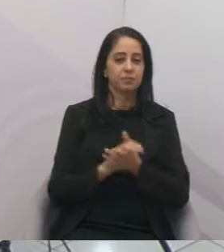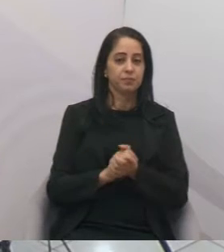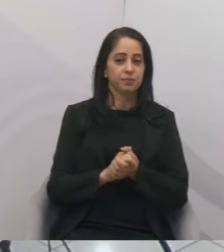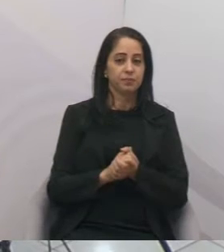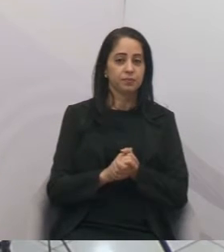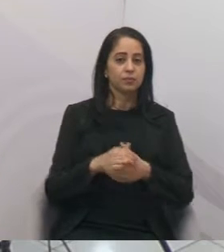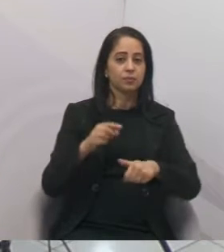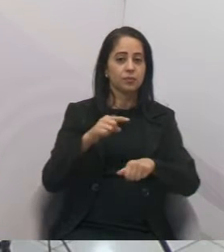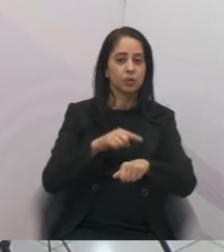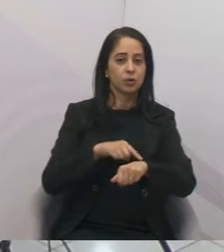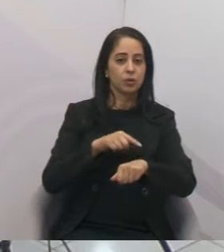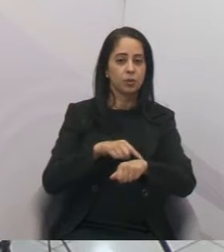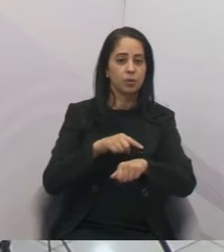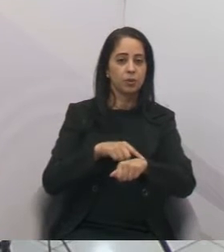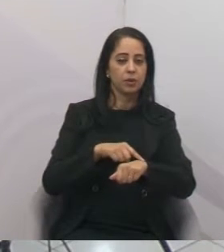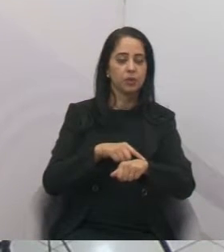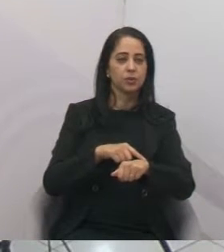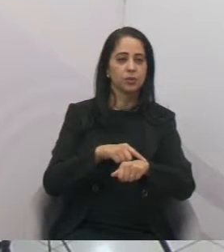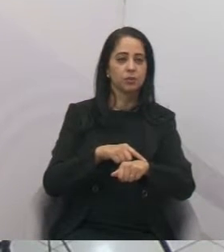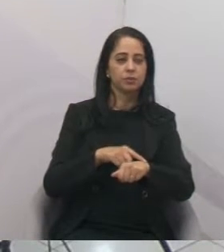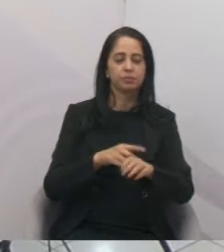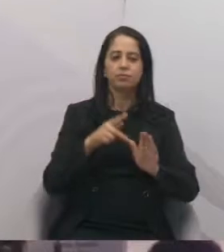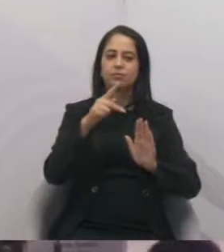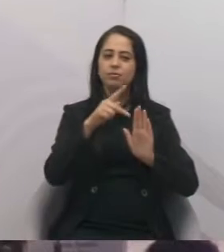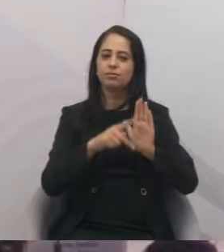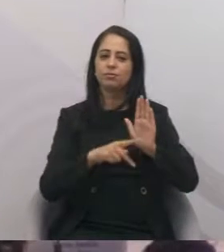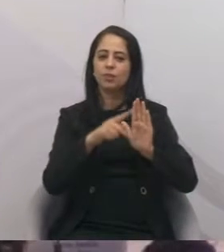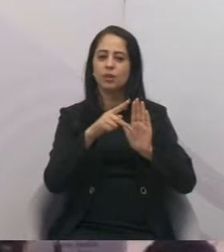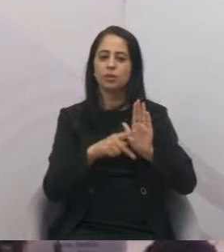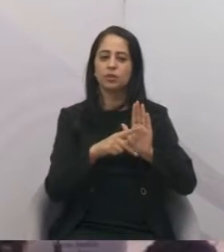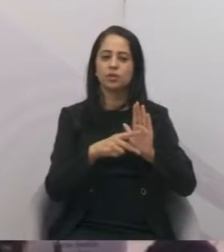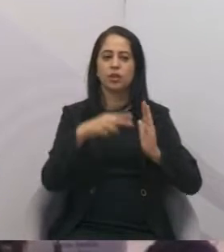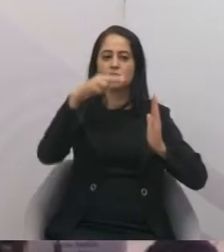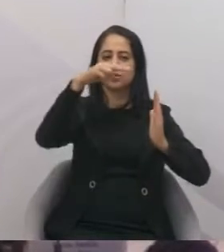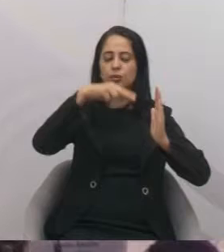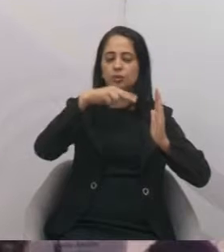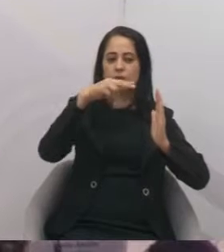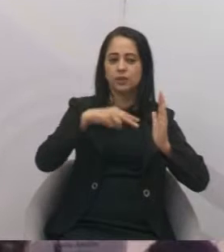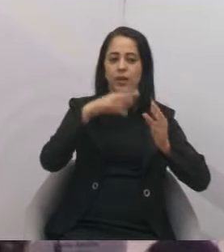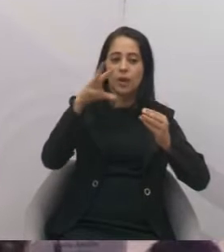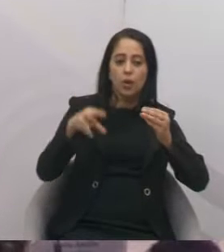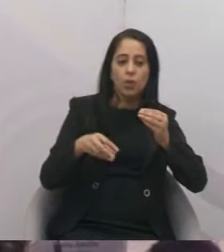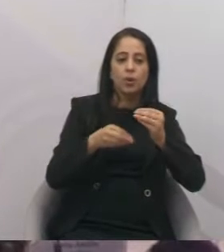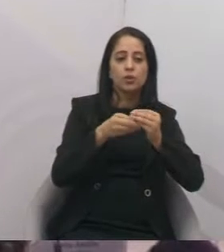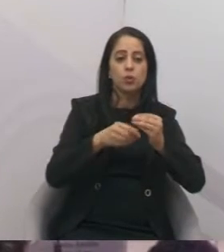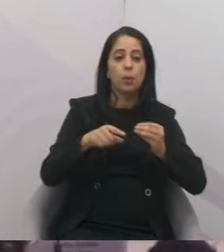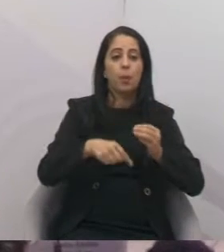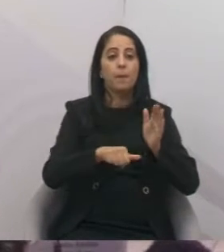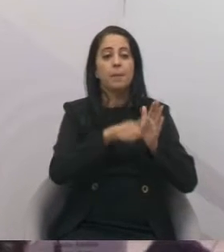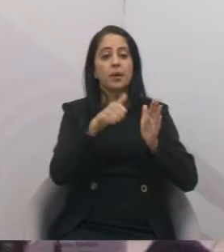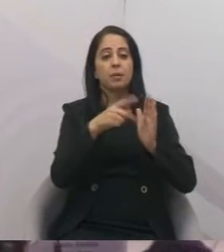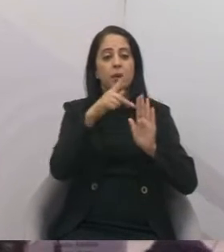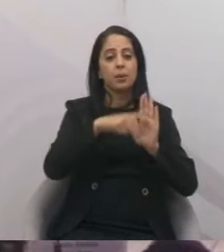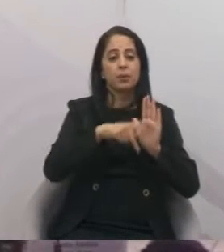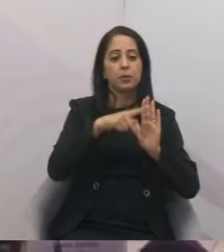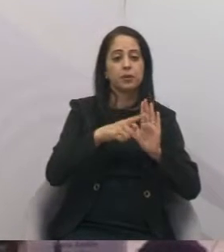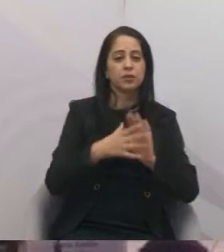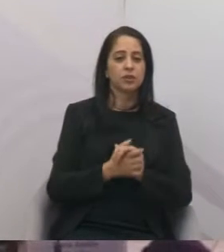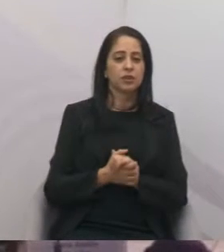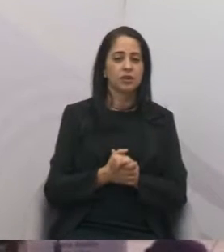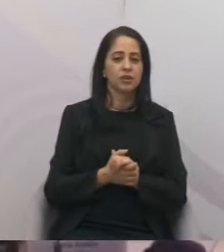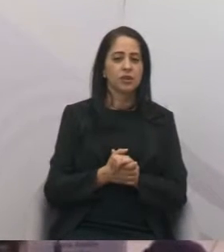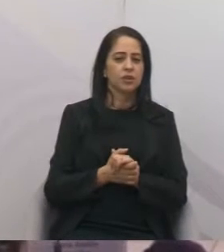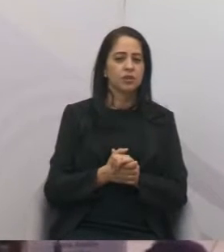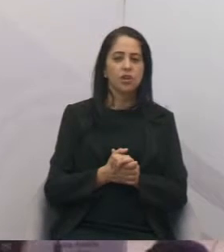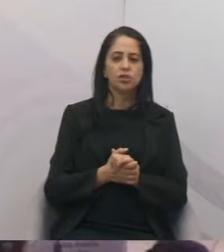Passaremos nesse instante à fase da ordem do dia. Peço ao primeiro secretário que proceda à leitura do resumo do primeiro projeto constante na hora do dia. Eu gostaria